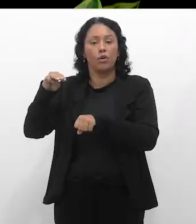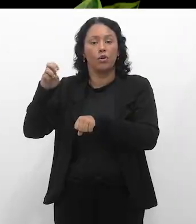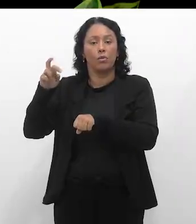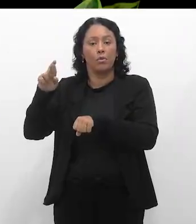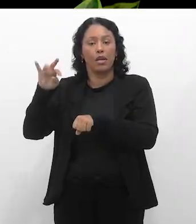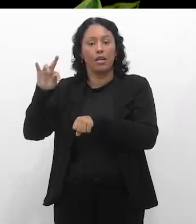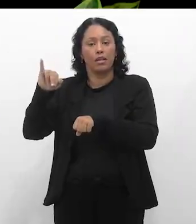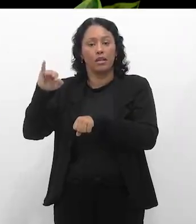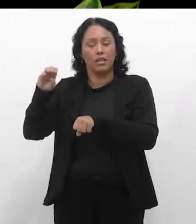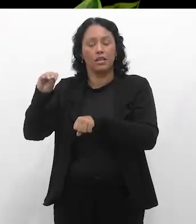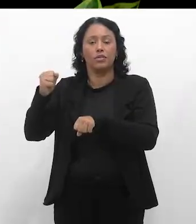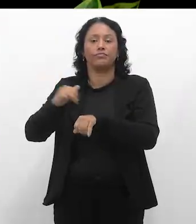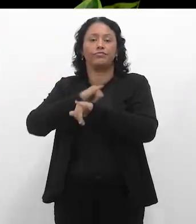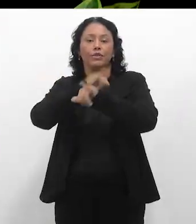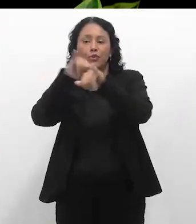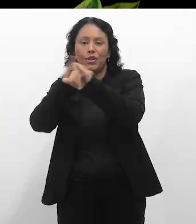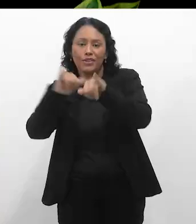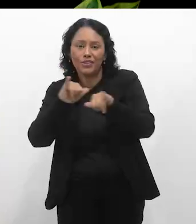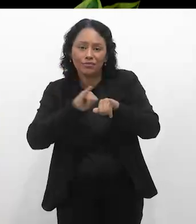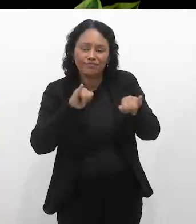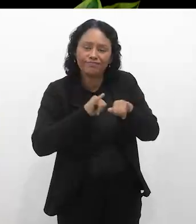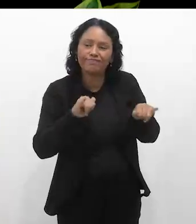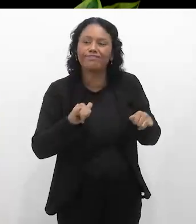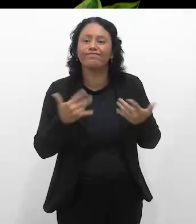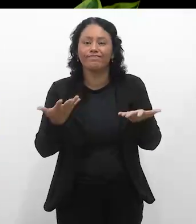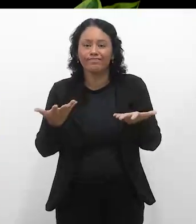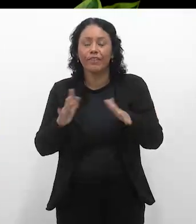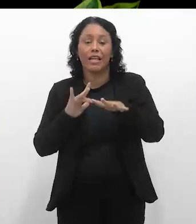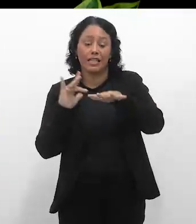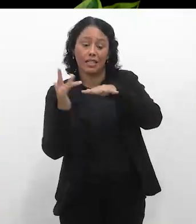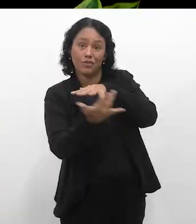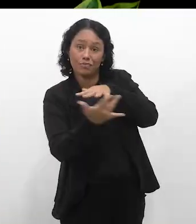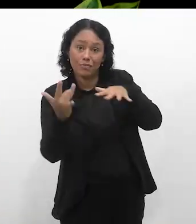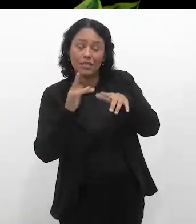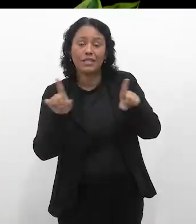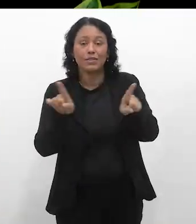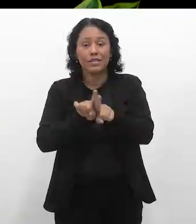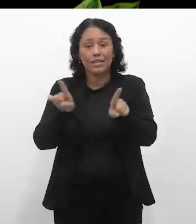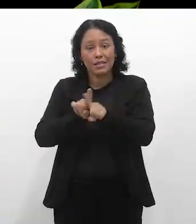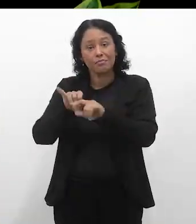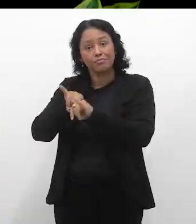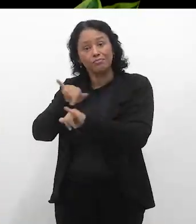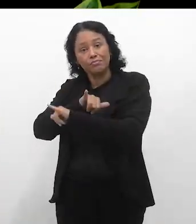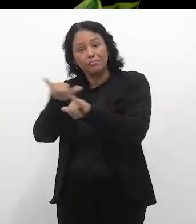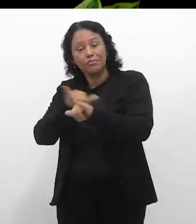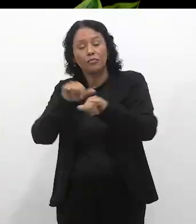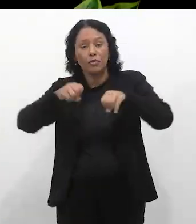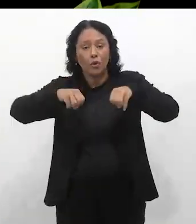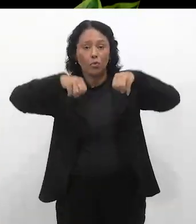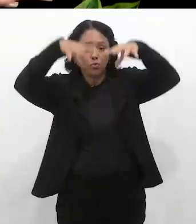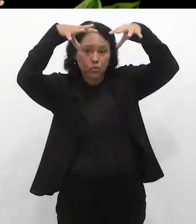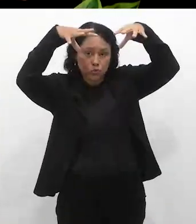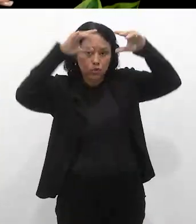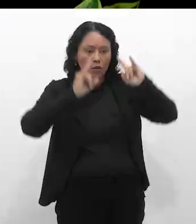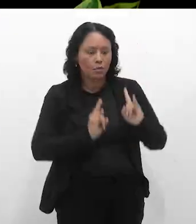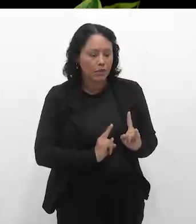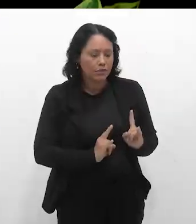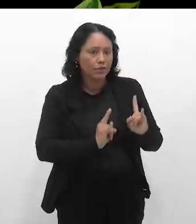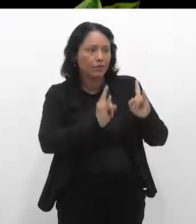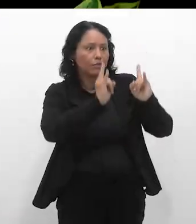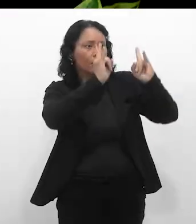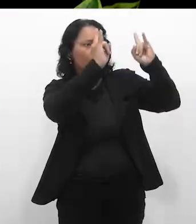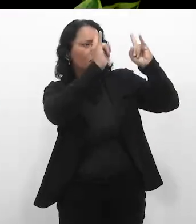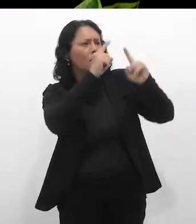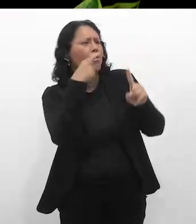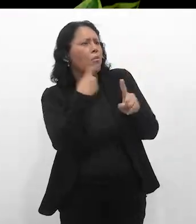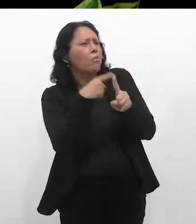isso através das campanhas, né? Através das mídias, através até mesmo da iluminação de prédios, né?